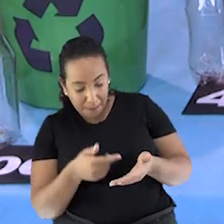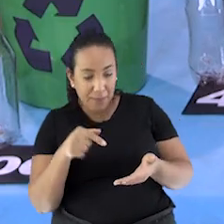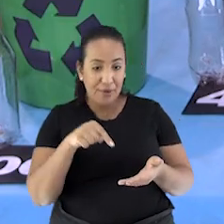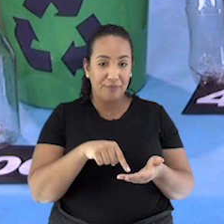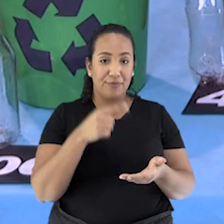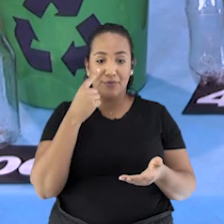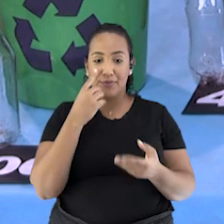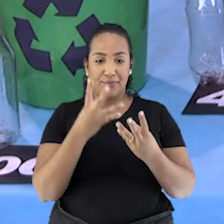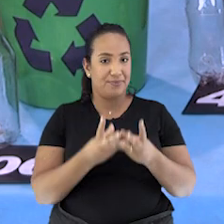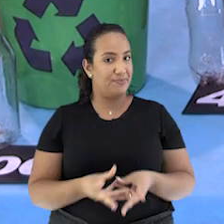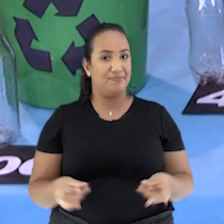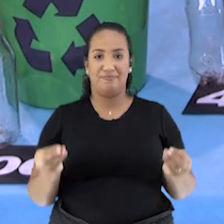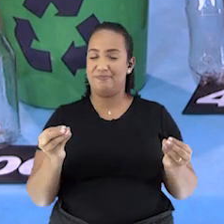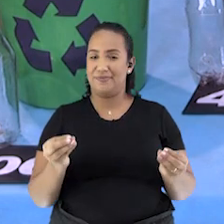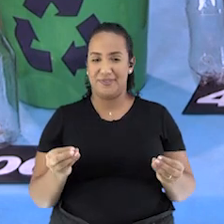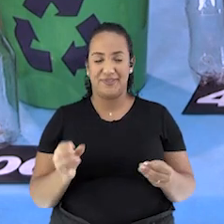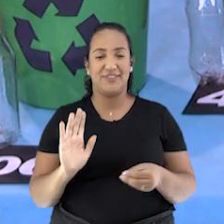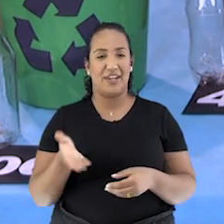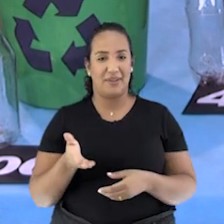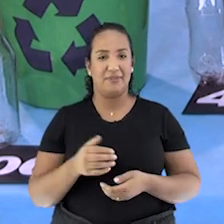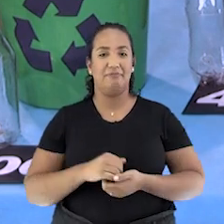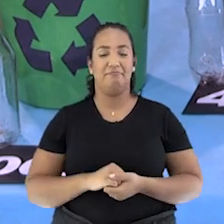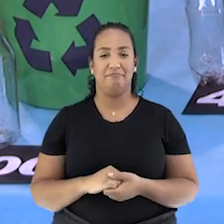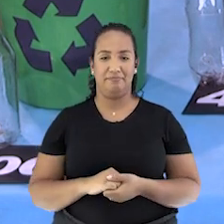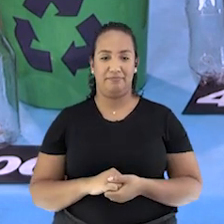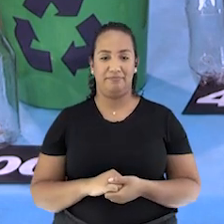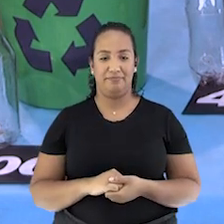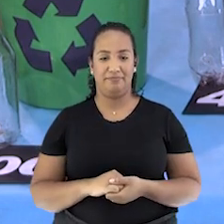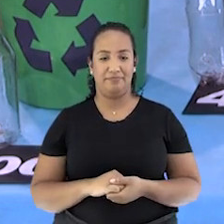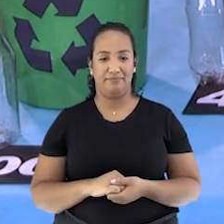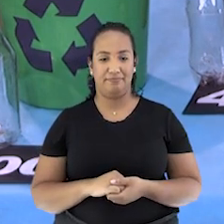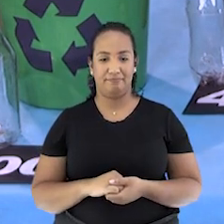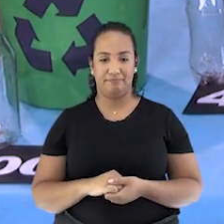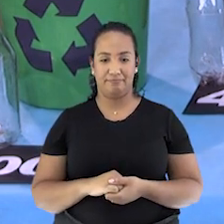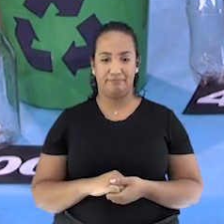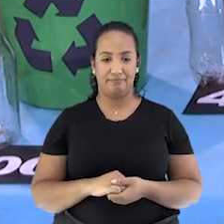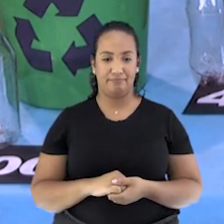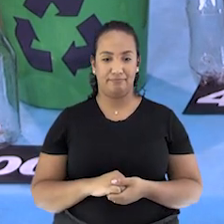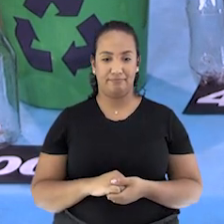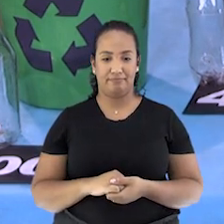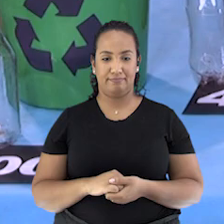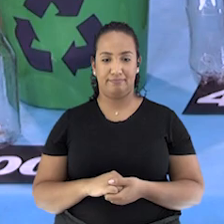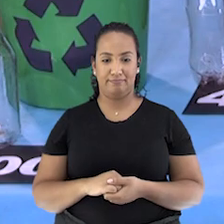você desenterrar ele, é capaz de você não encontrar ele lá.